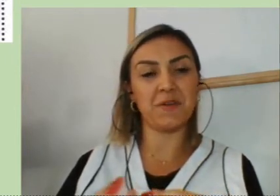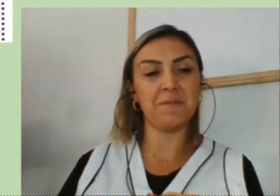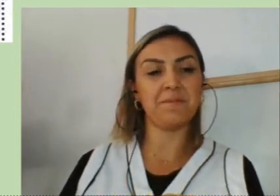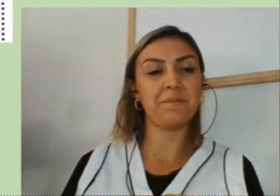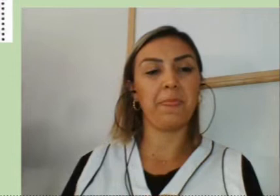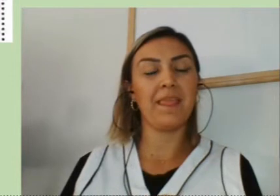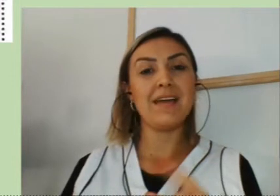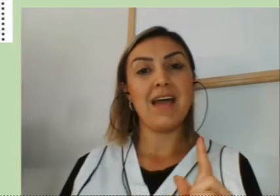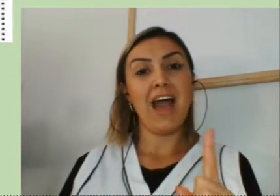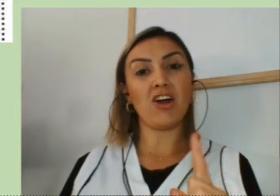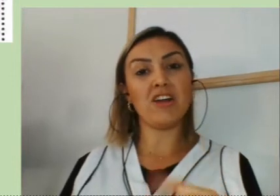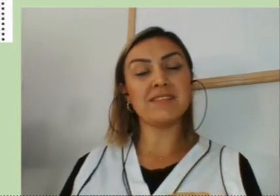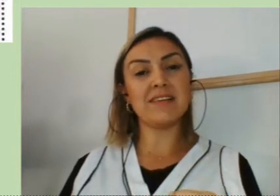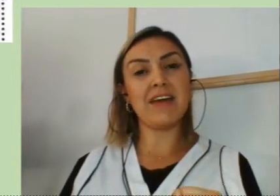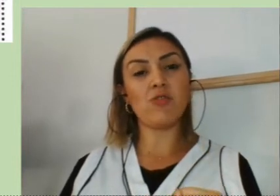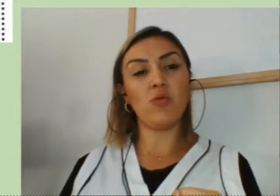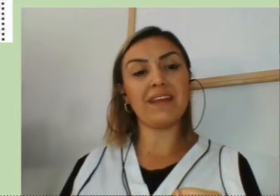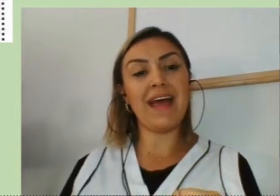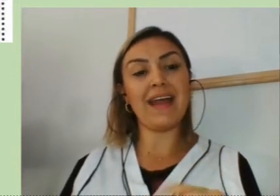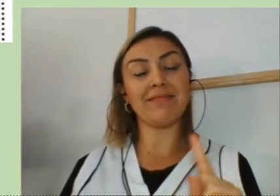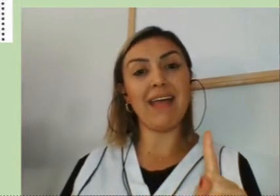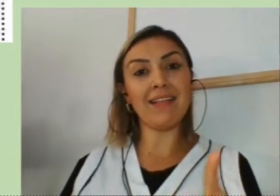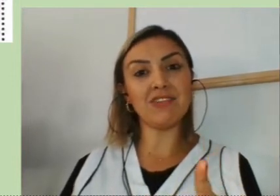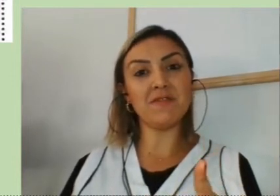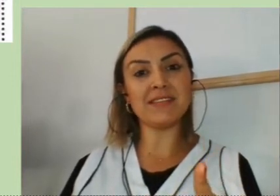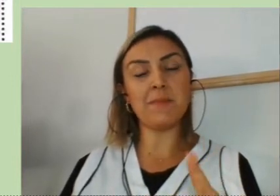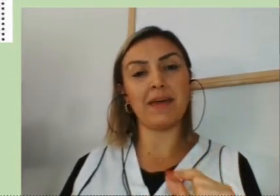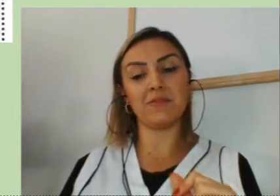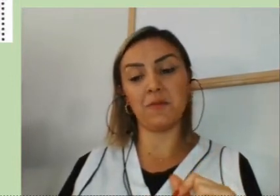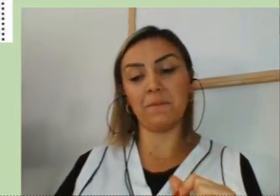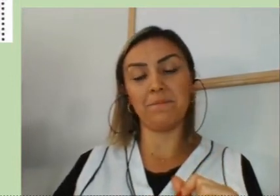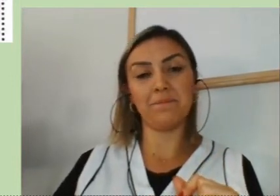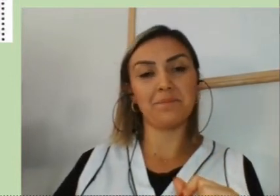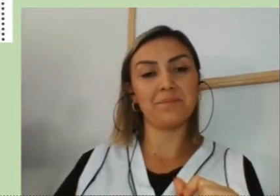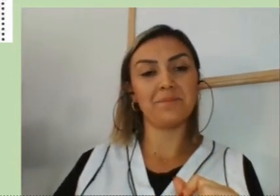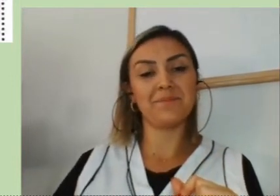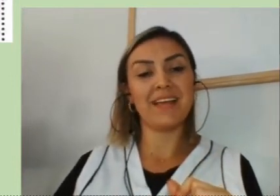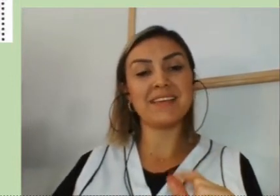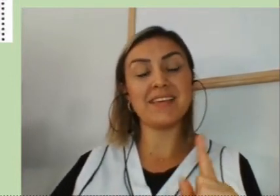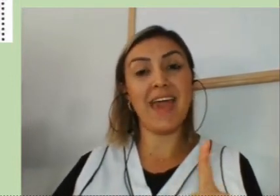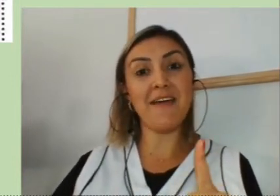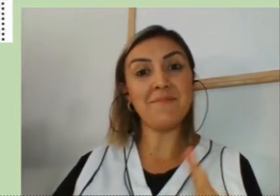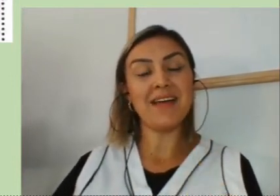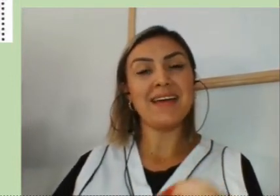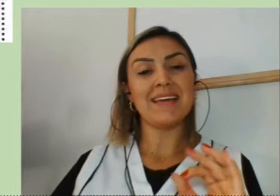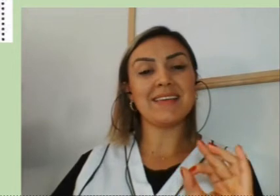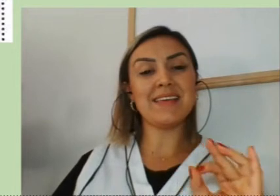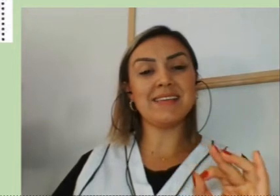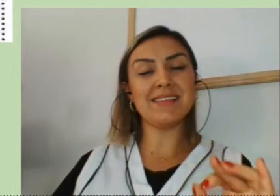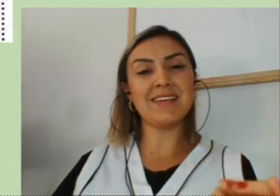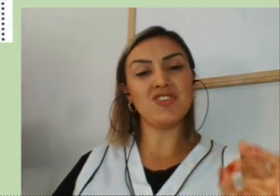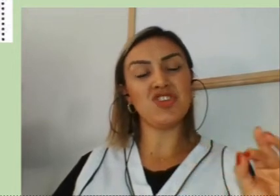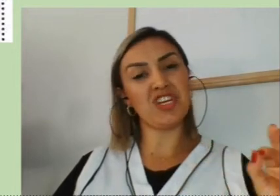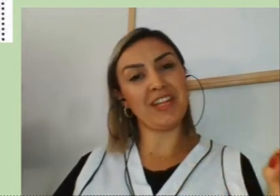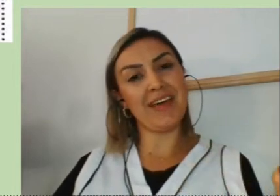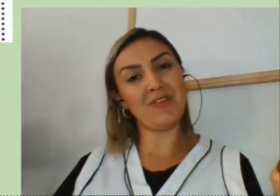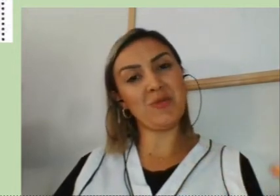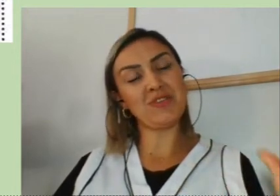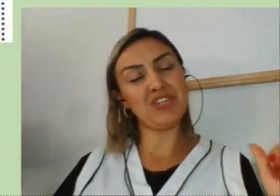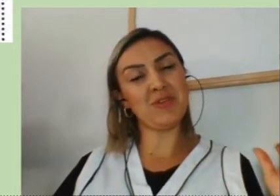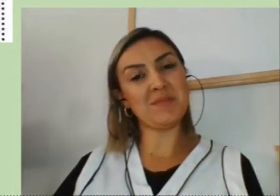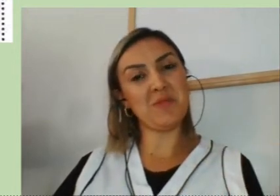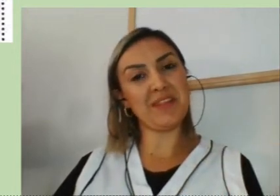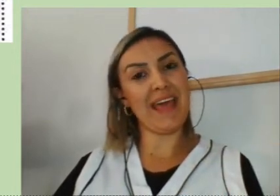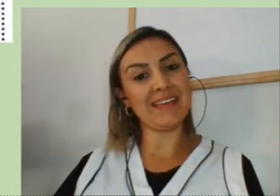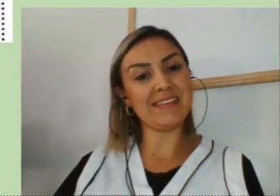017-887-7817. Agora você vai encontrar a data de vencimento, que é 15